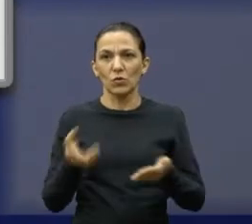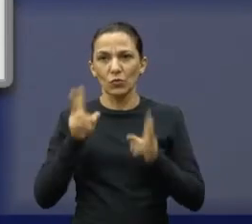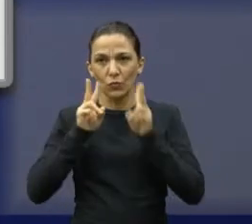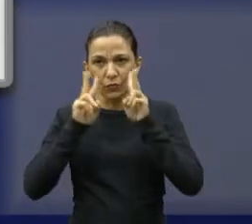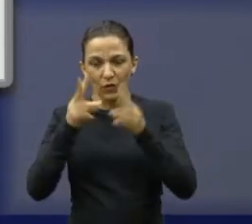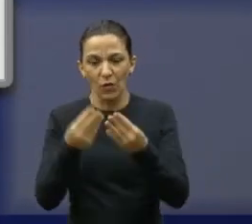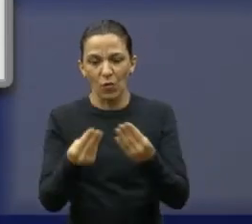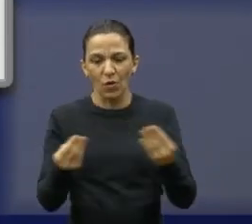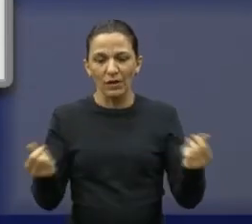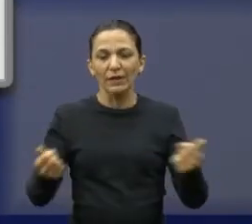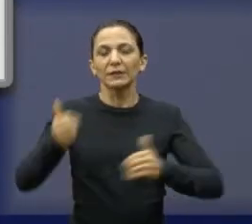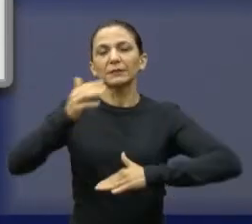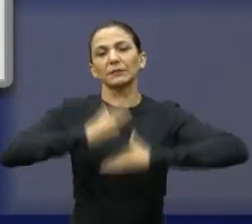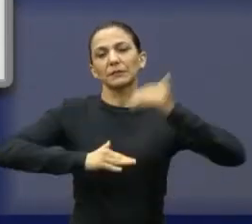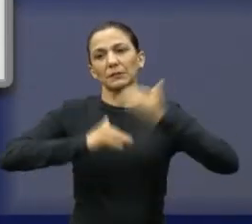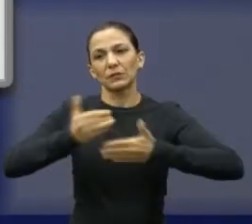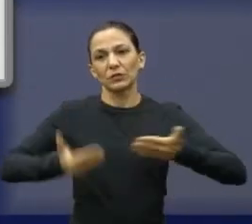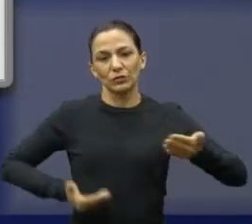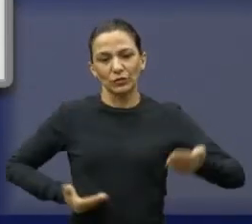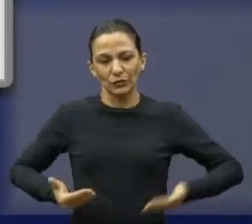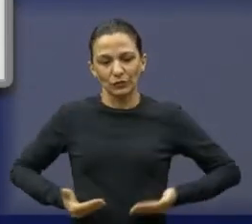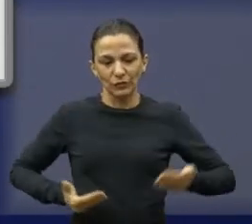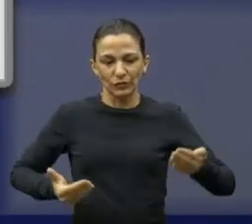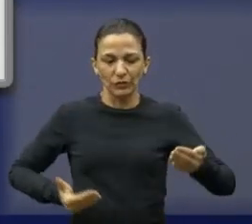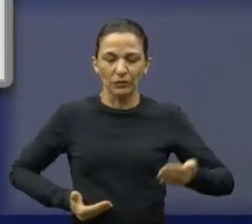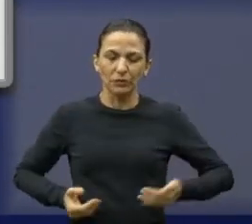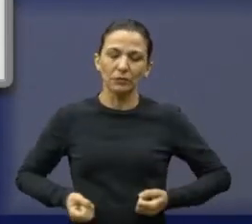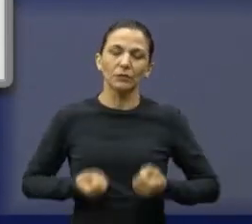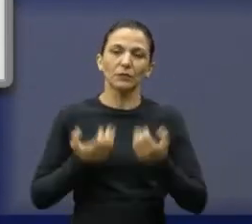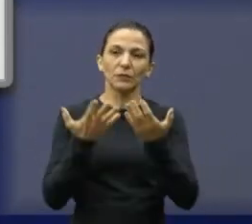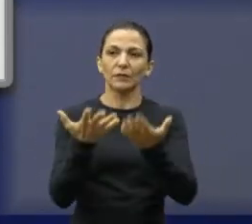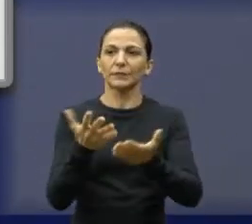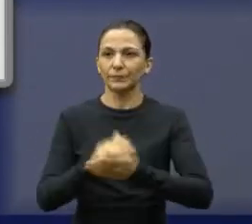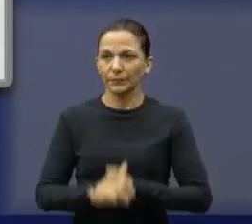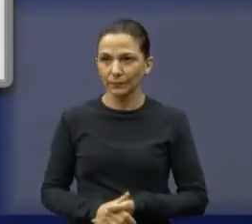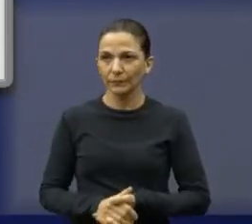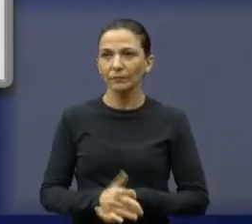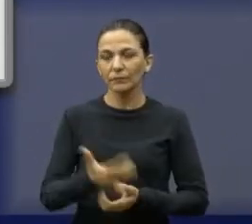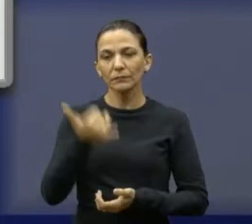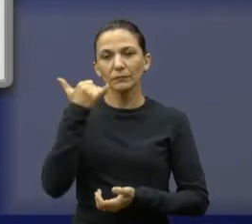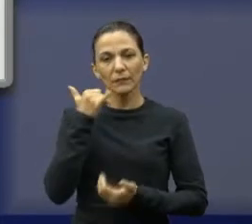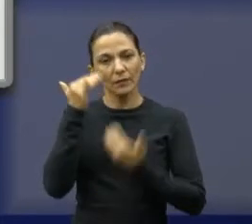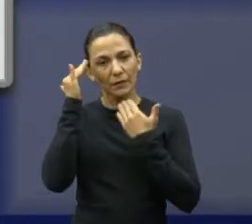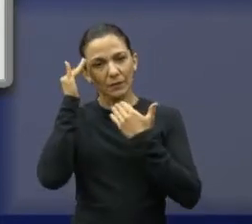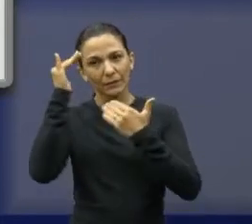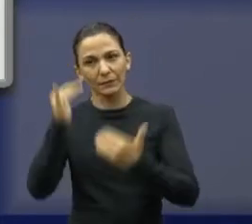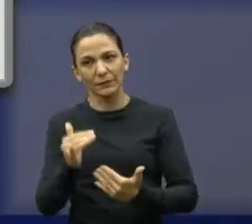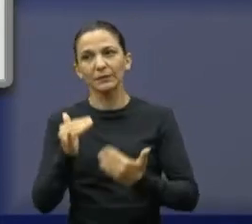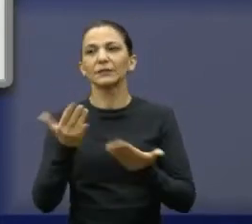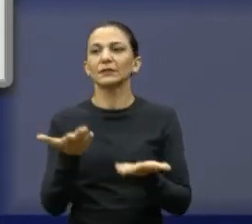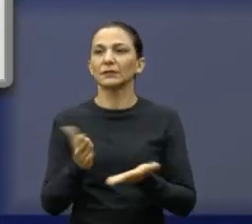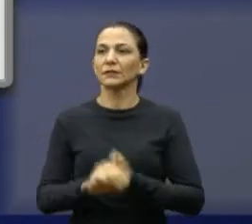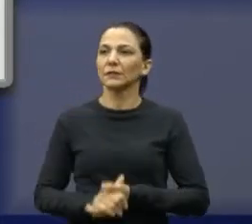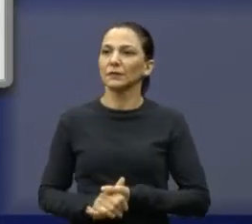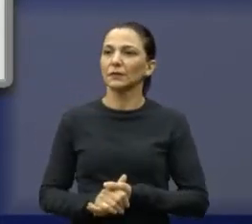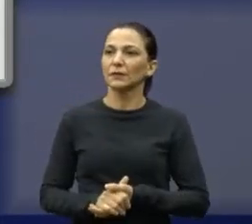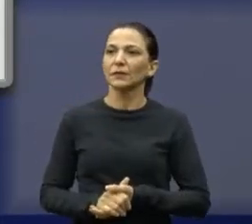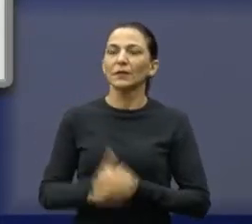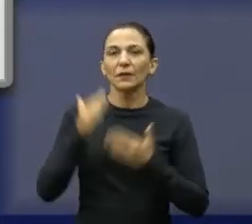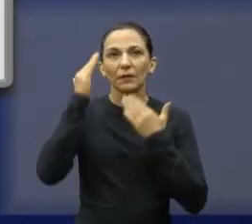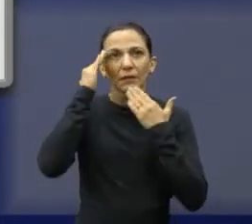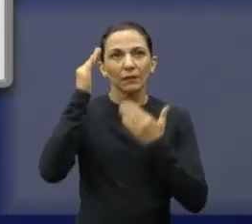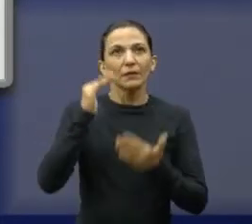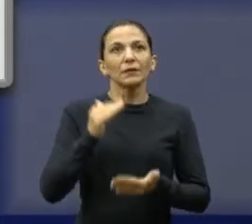está tendo qualidade na execução do serviço. Tá? Então os pessoal ligaram aí, agradeceram aí. Então eu quero agradecer ao Sérgio